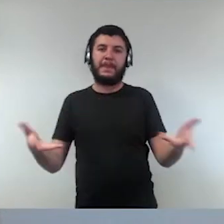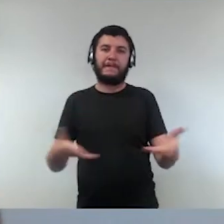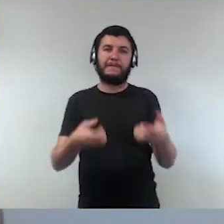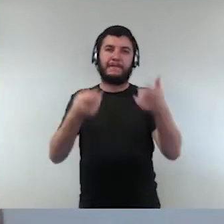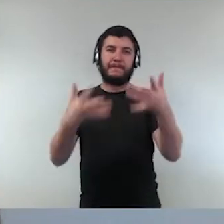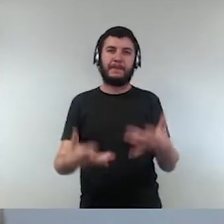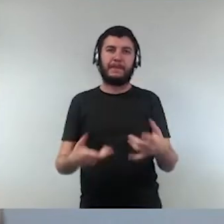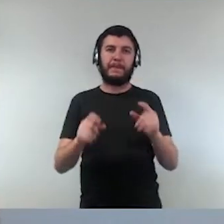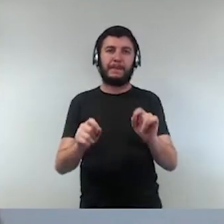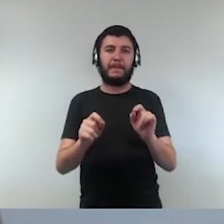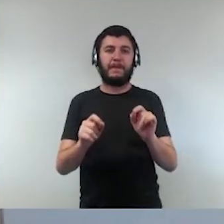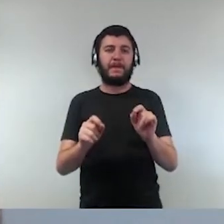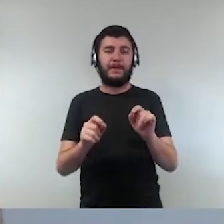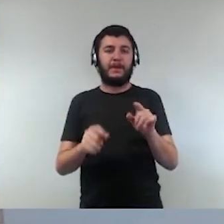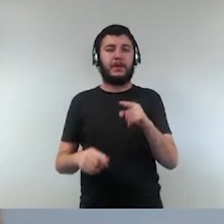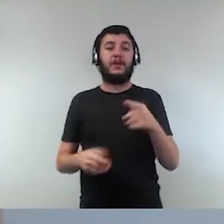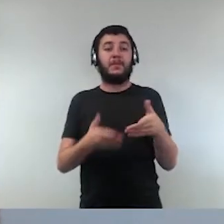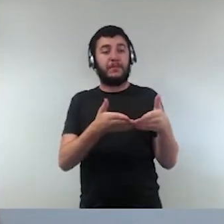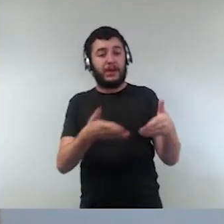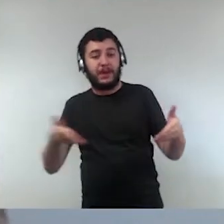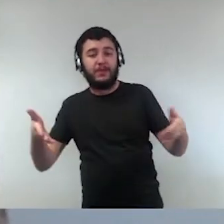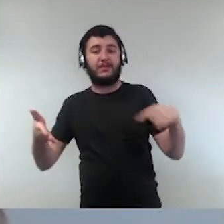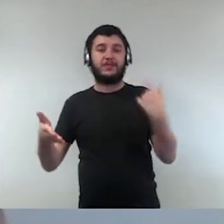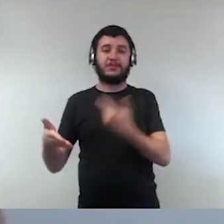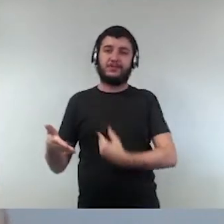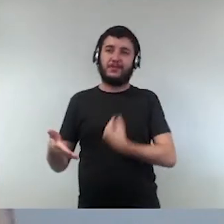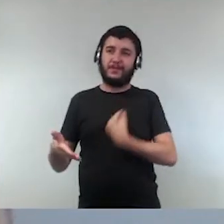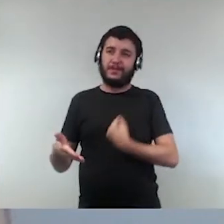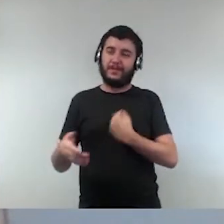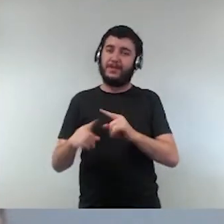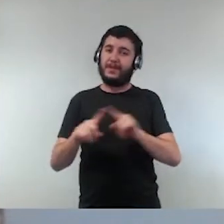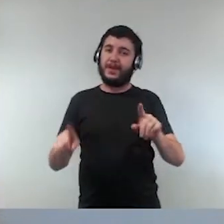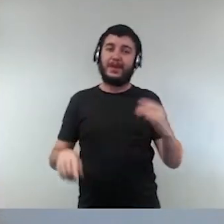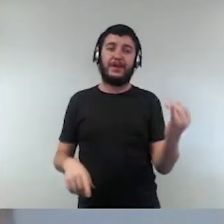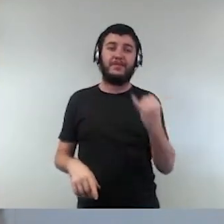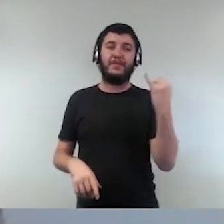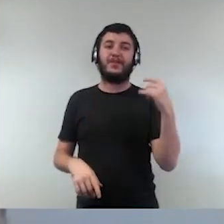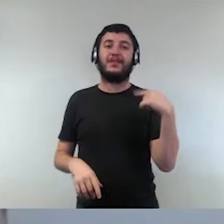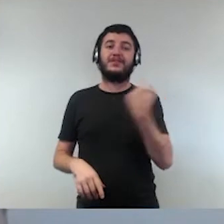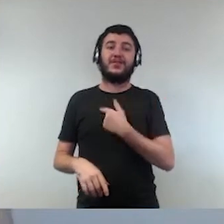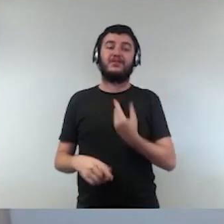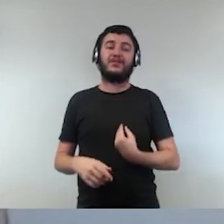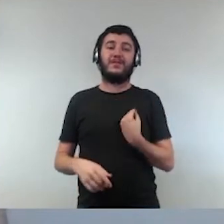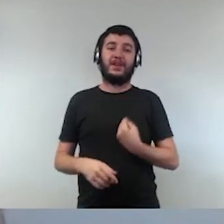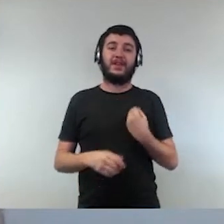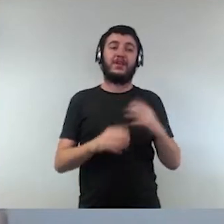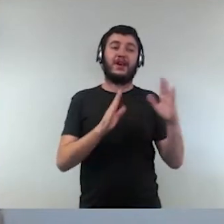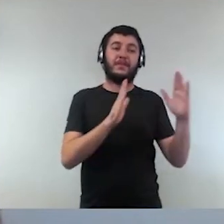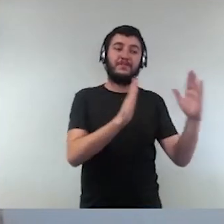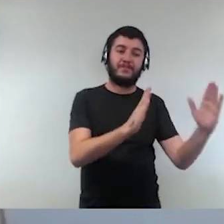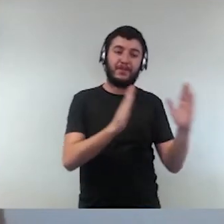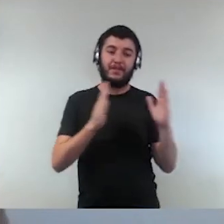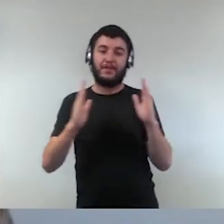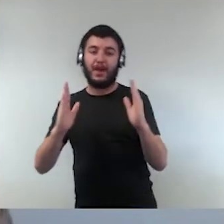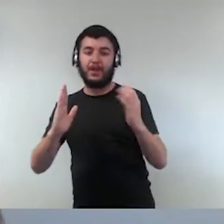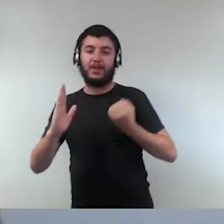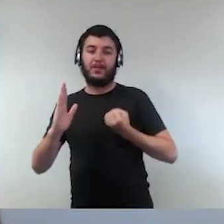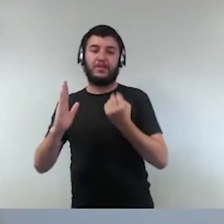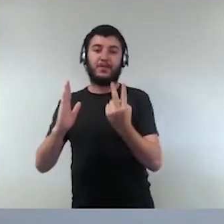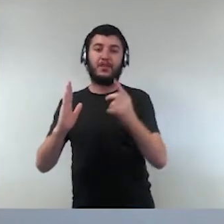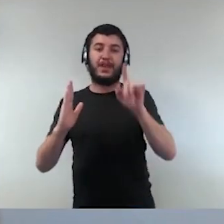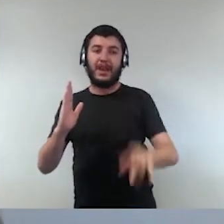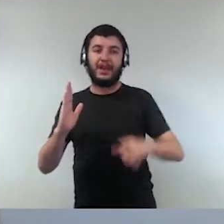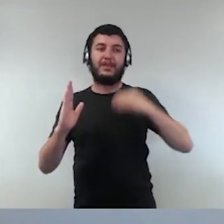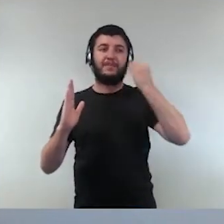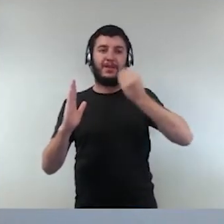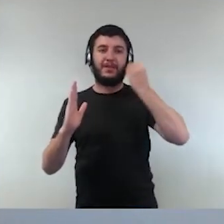realidade, né, que é o período que a gente ainda está vivendo, mas é fundamental a gente passar para uma segunda fase, que é de se beneficiar da crise, de aproveitar